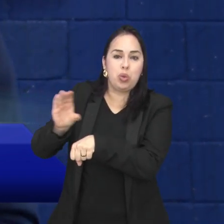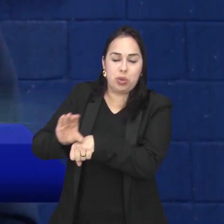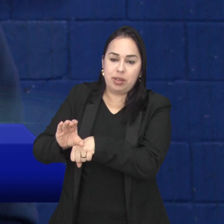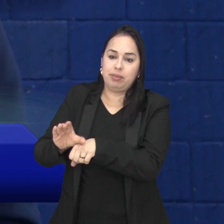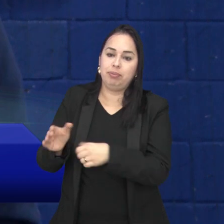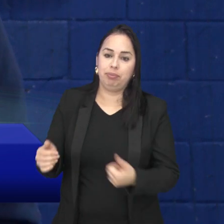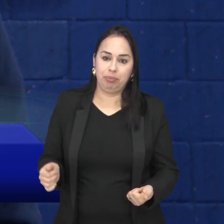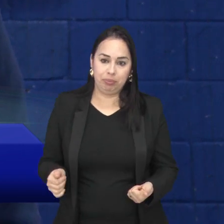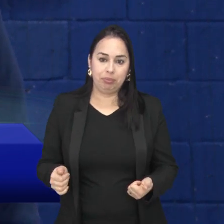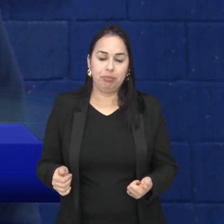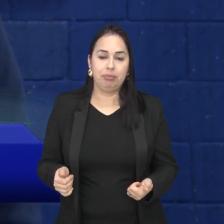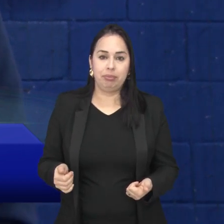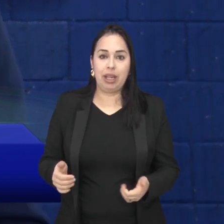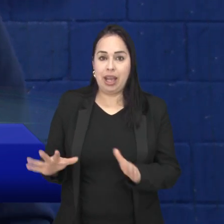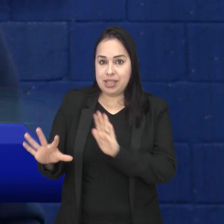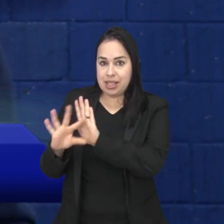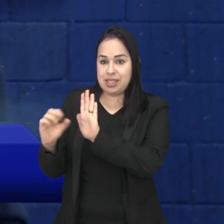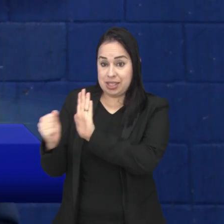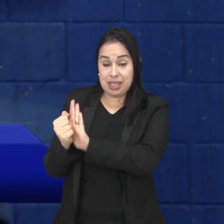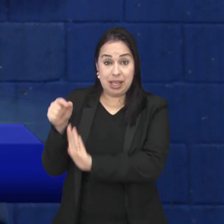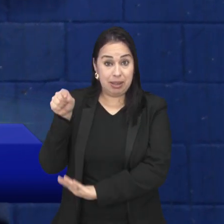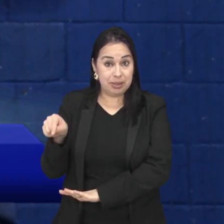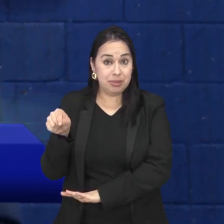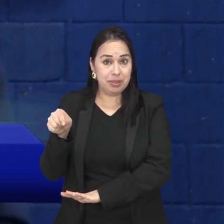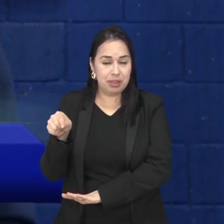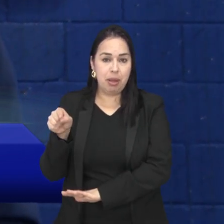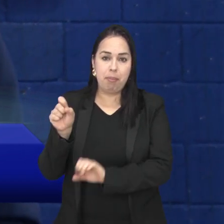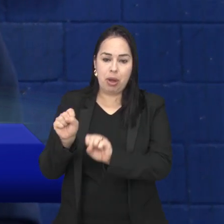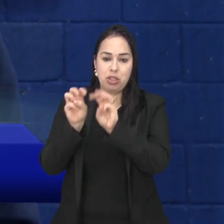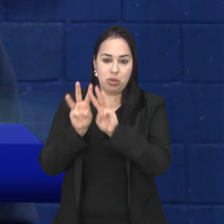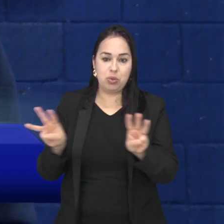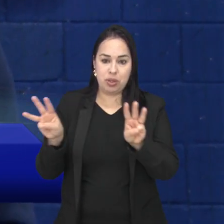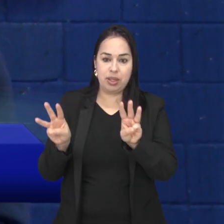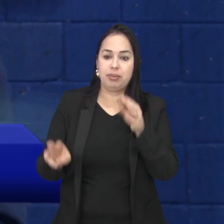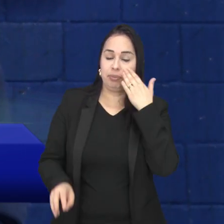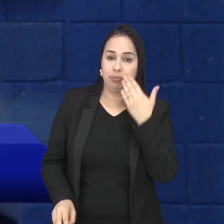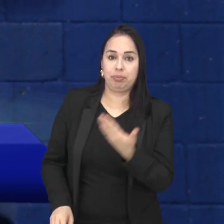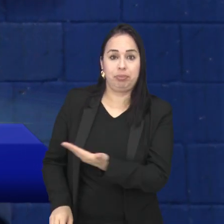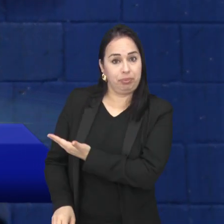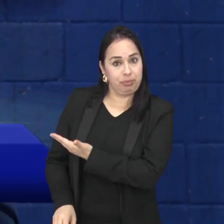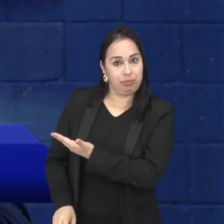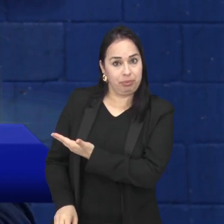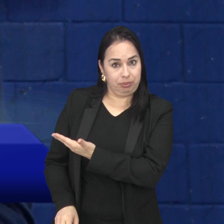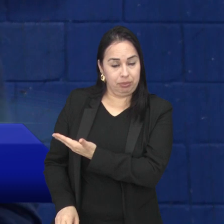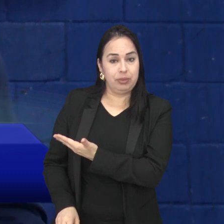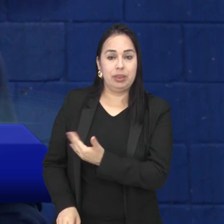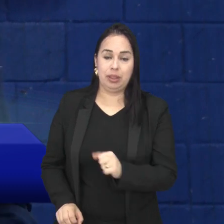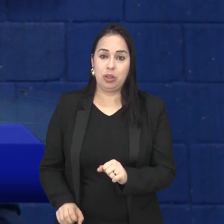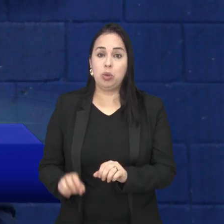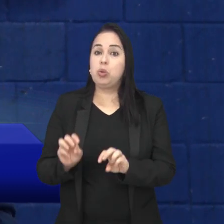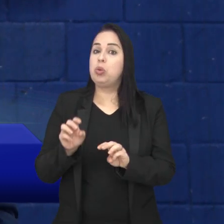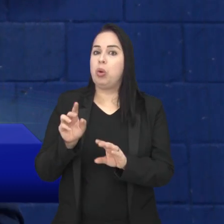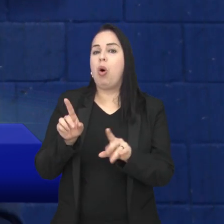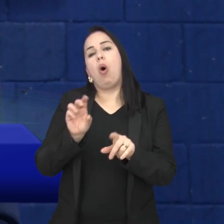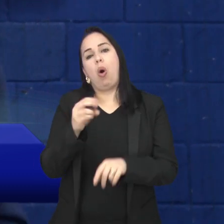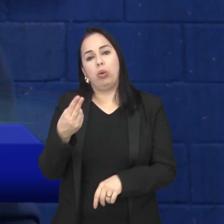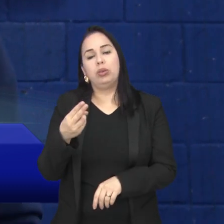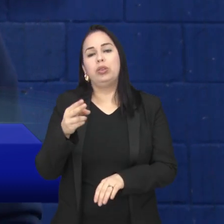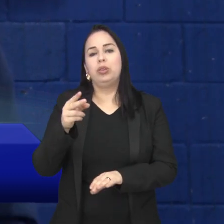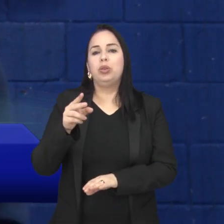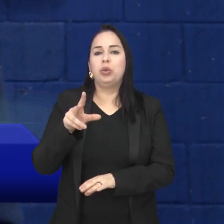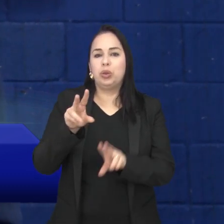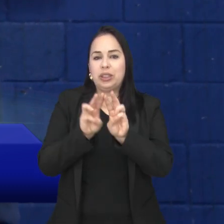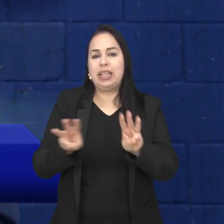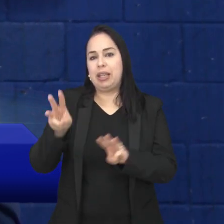né? A inscrição pode ser feita através do site do Qualifica São José, dentro do site da Prefeitura, ou